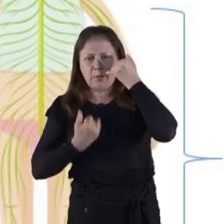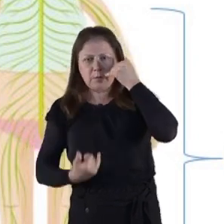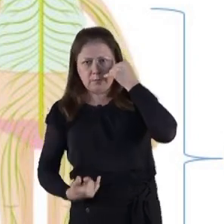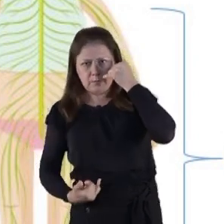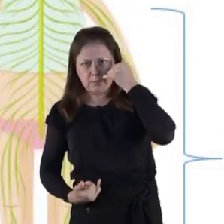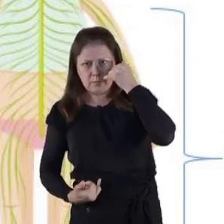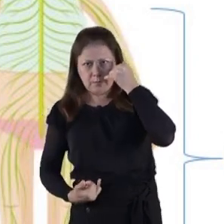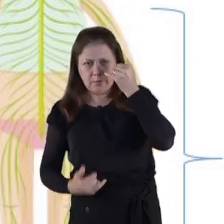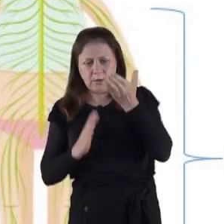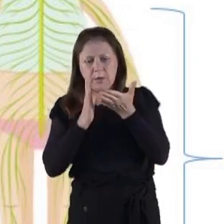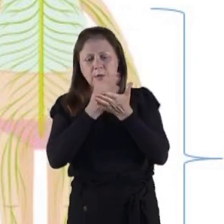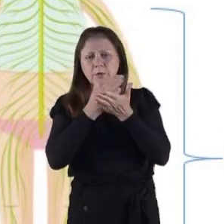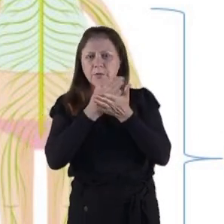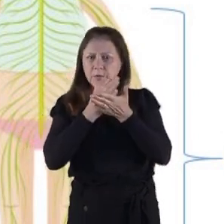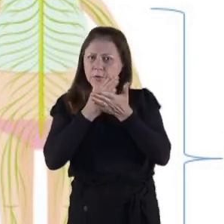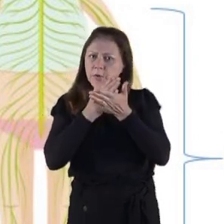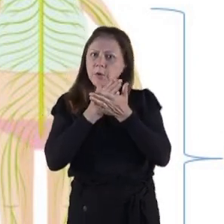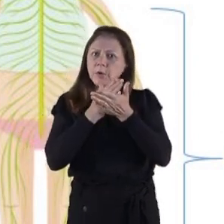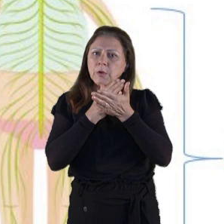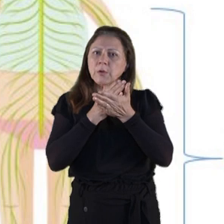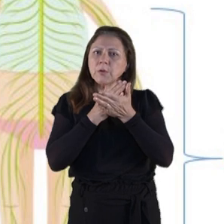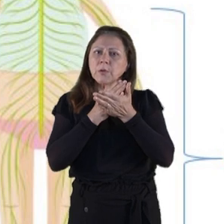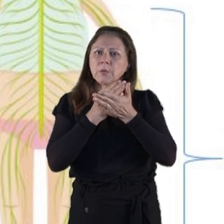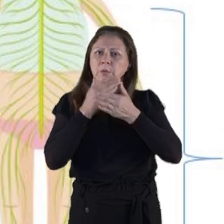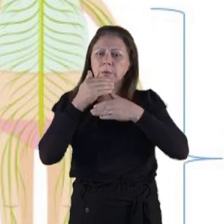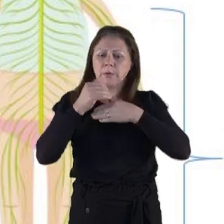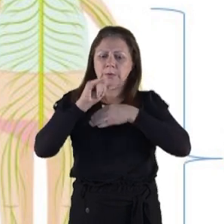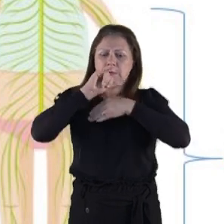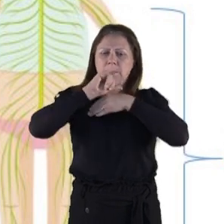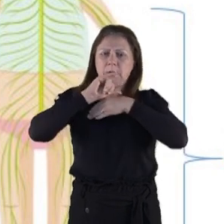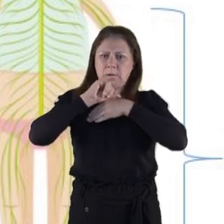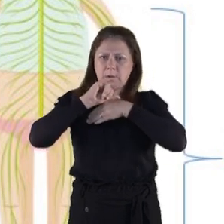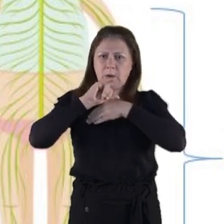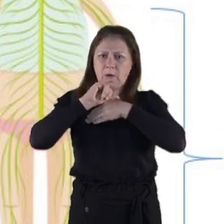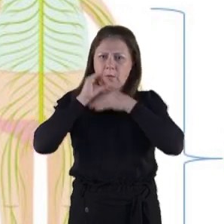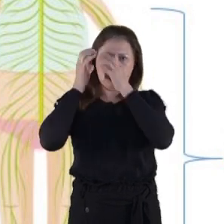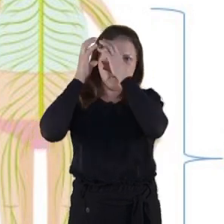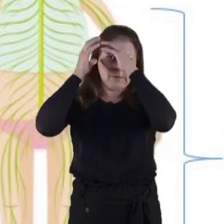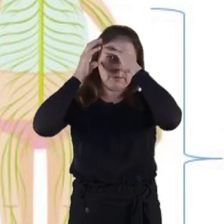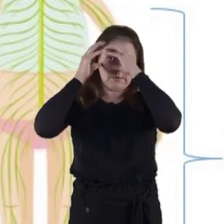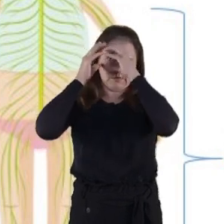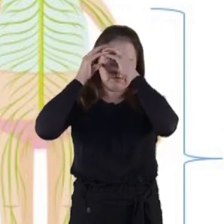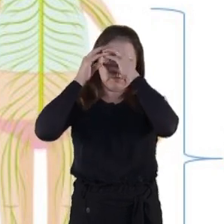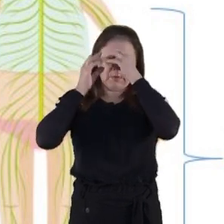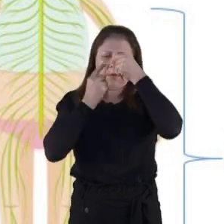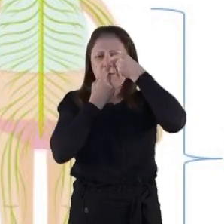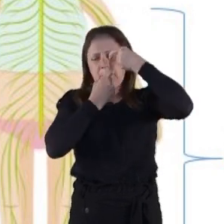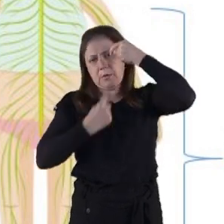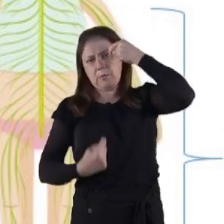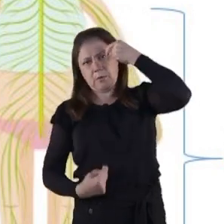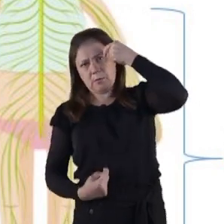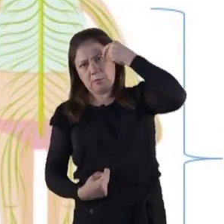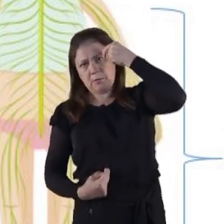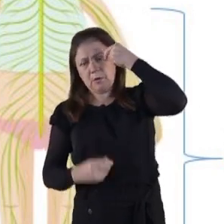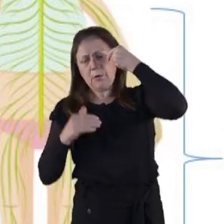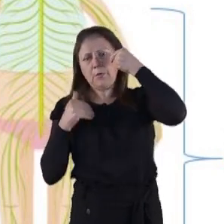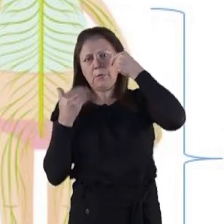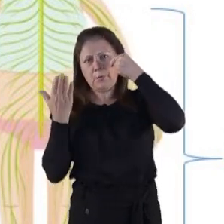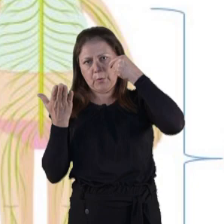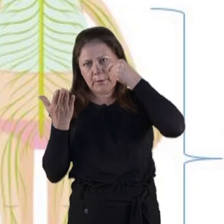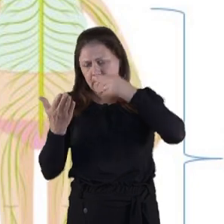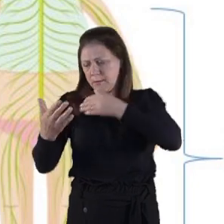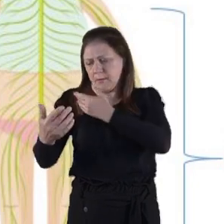gente divide o sistema nervoso em sistema nervoso central e periférico. O sistema nervoso central formado pelo cérebro e pela medula espinhal e o sistema